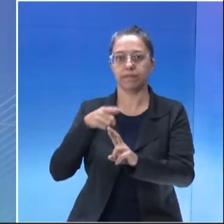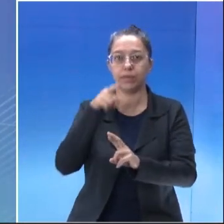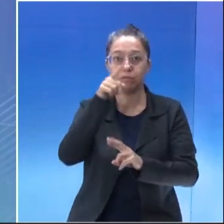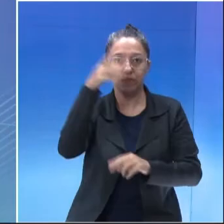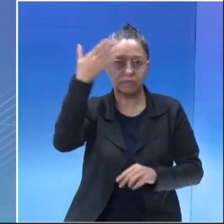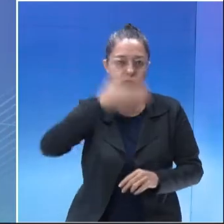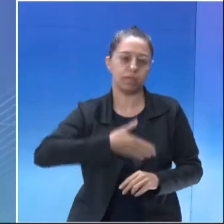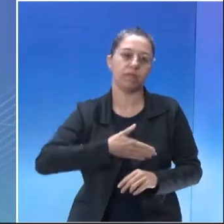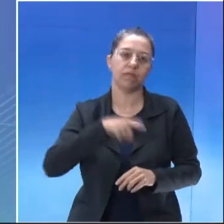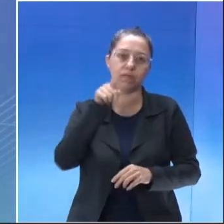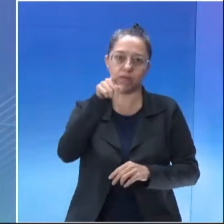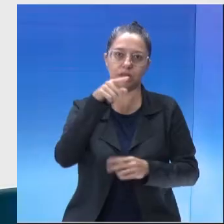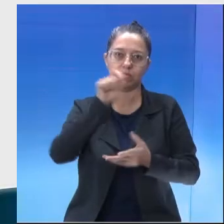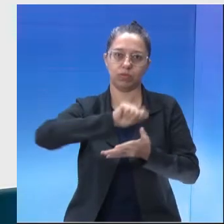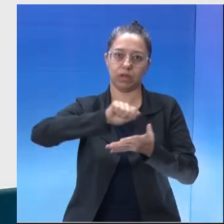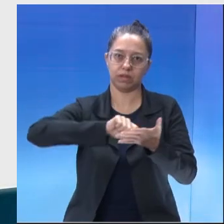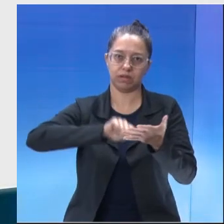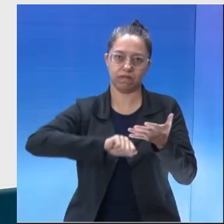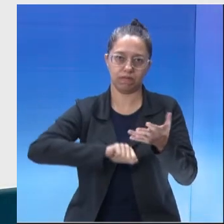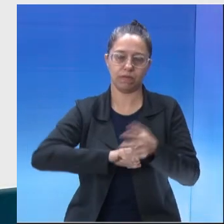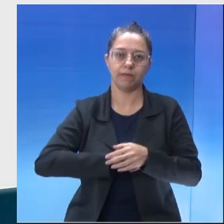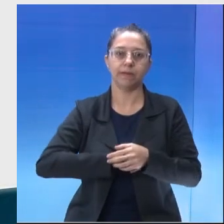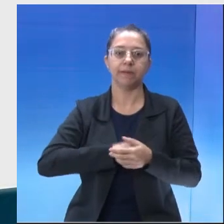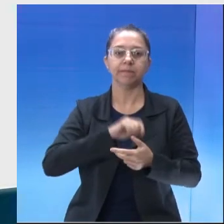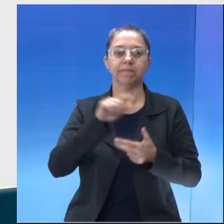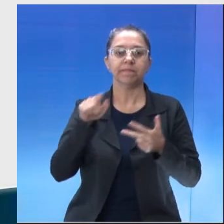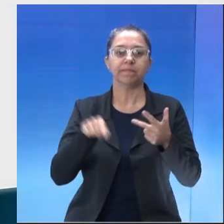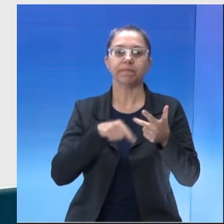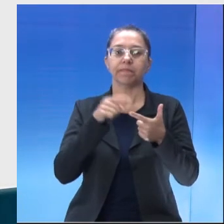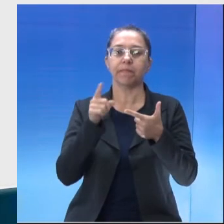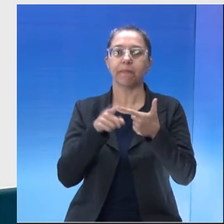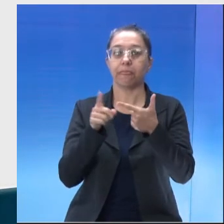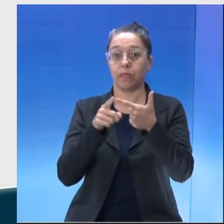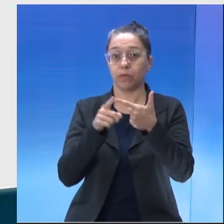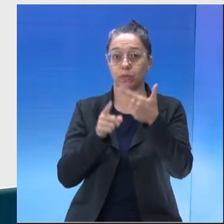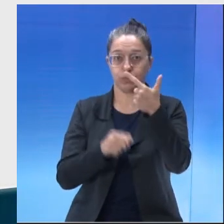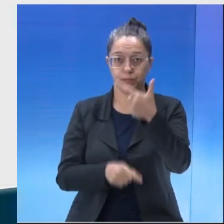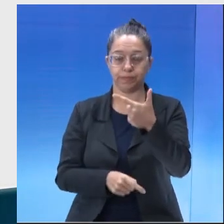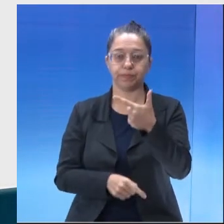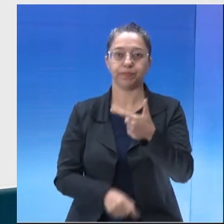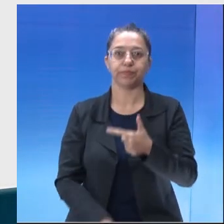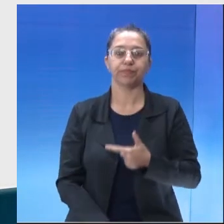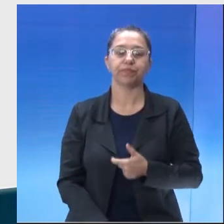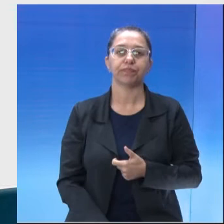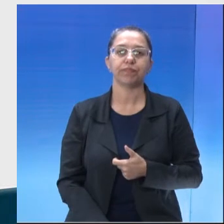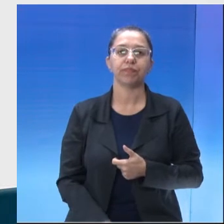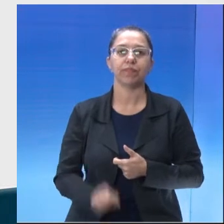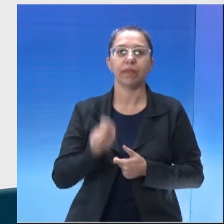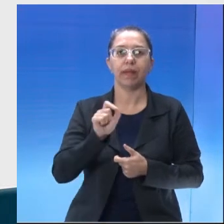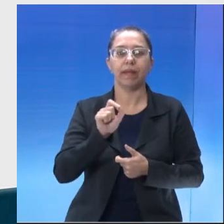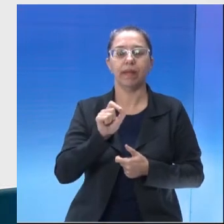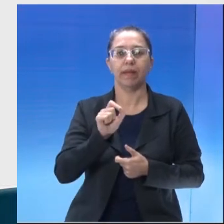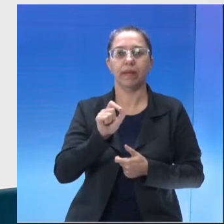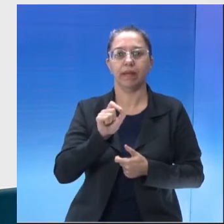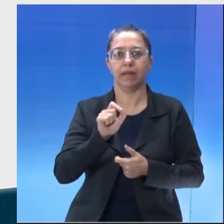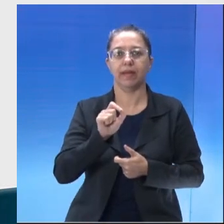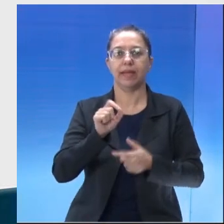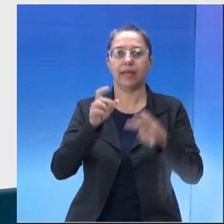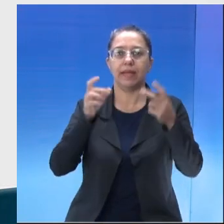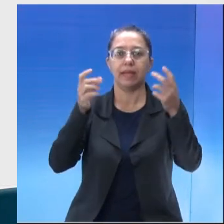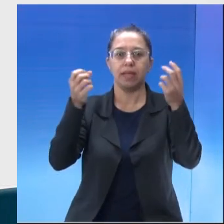dizendo. Outra estratégia argumentativa você pode utilizar, que é